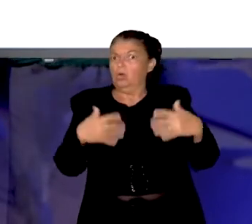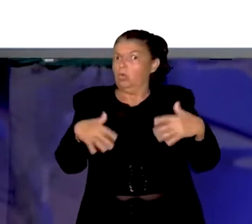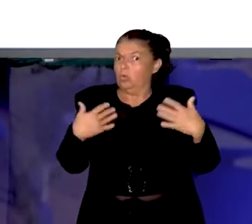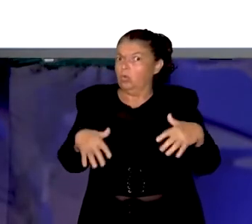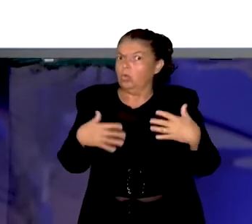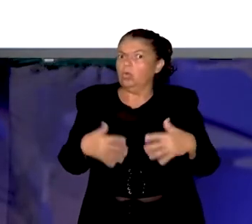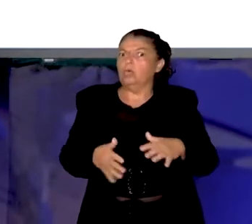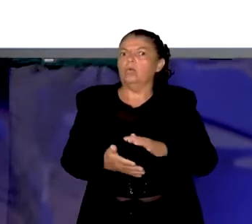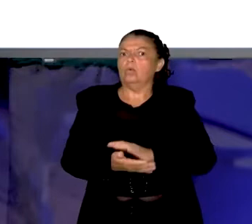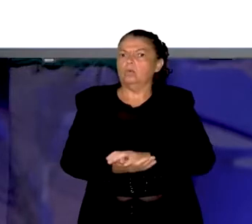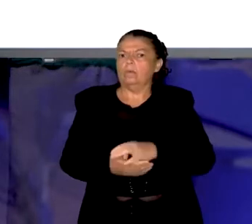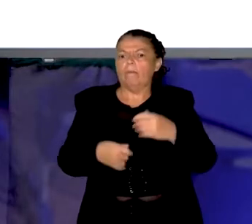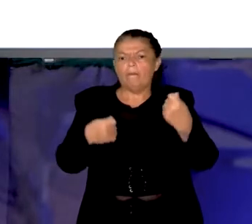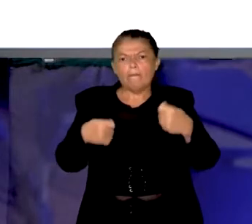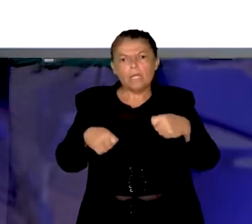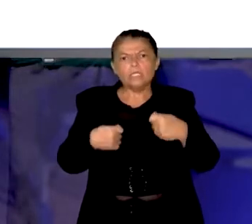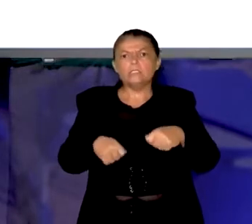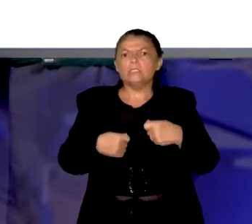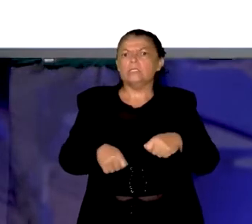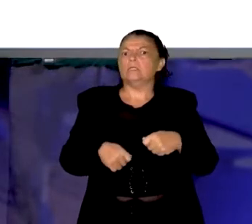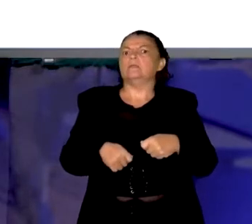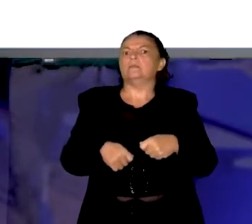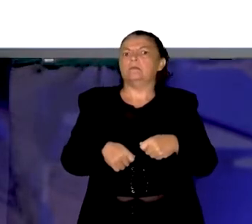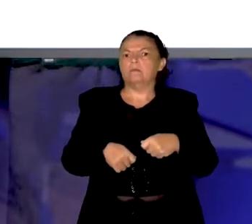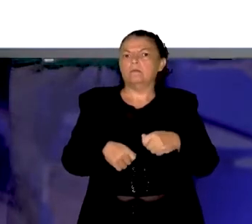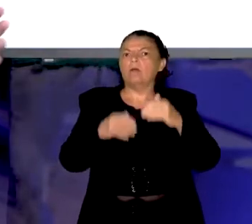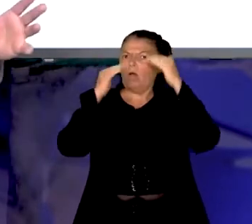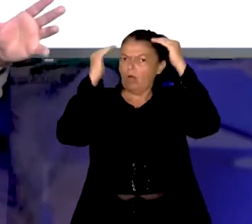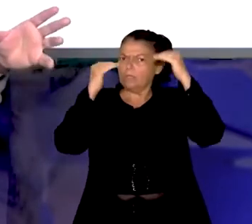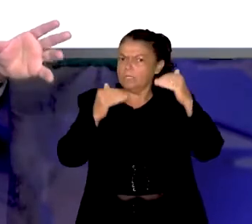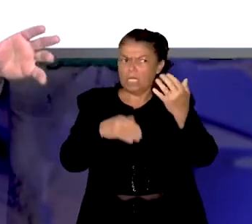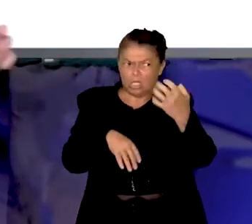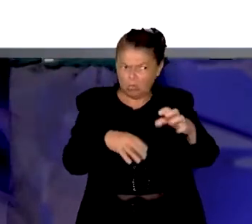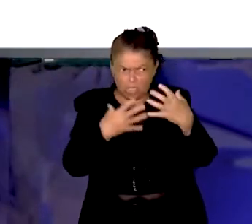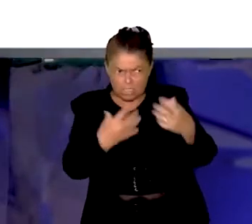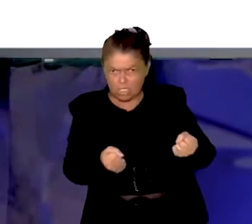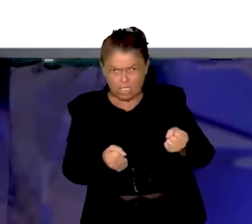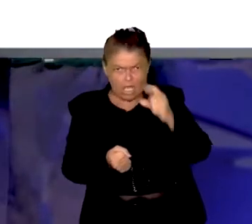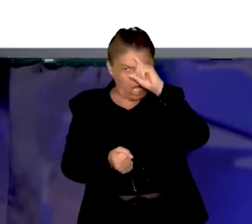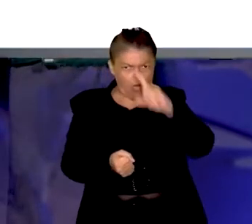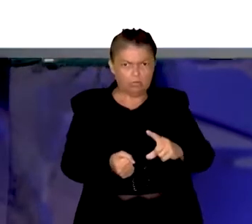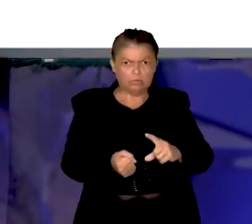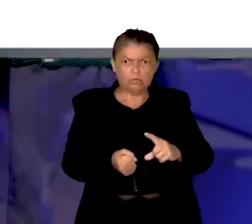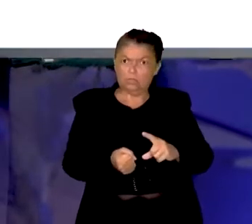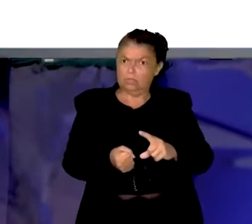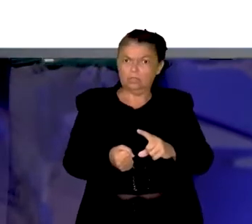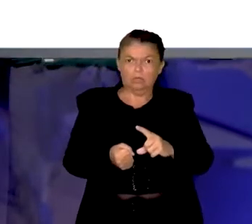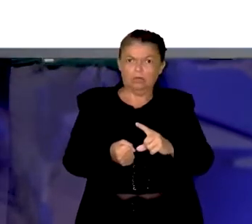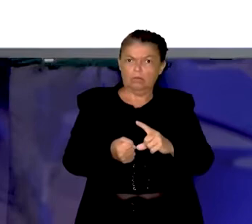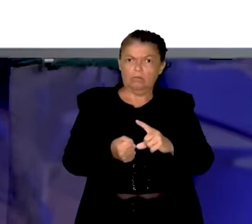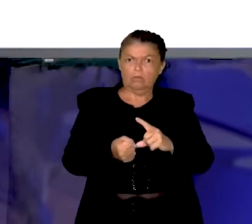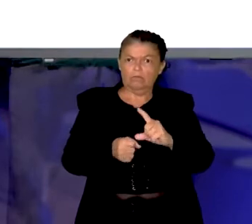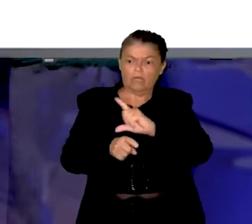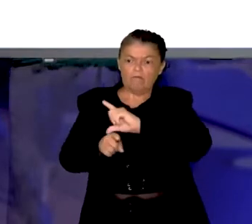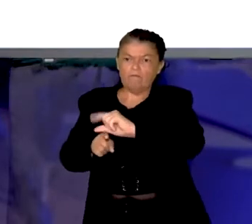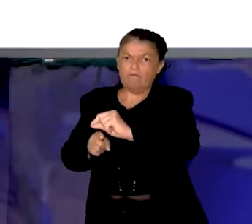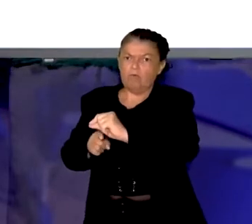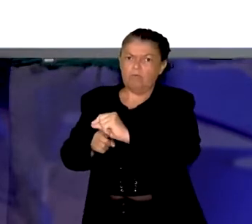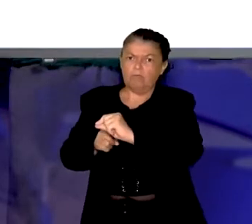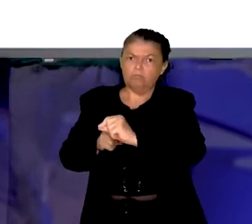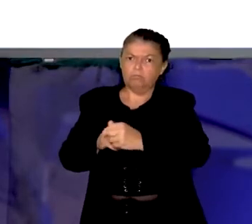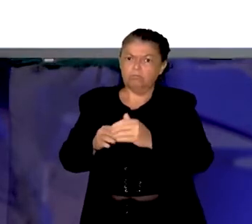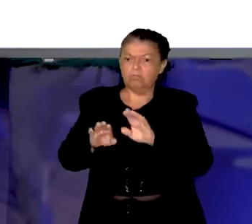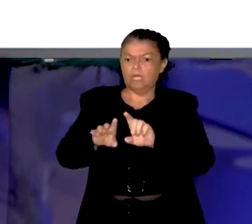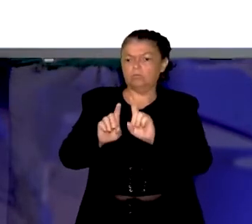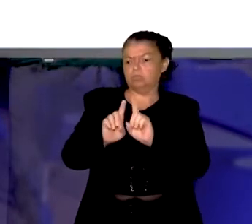e, portanto, se entrasse na desobediência, correria o risco de ficar de fora. É uma visão muito do passado,